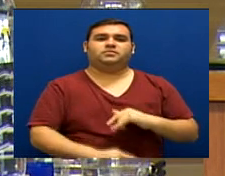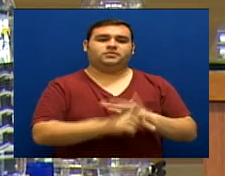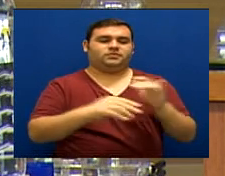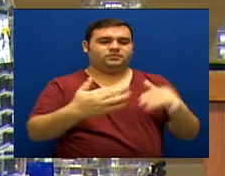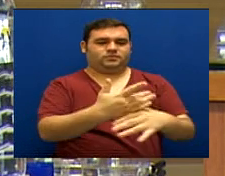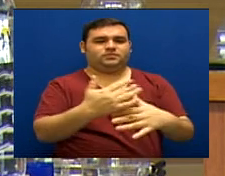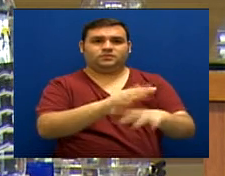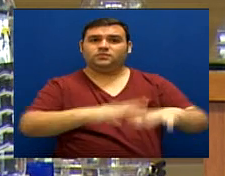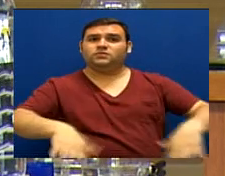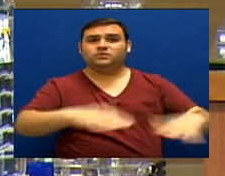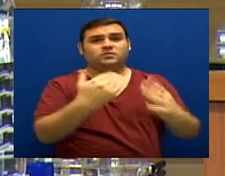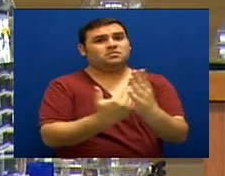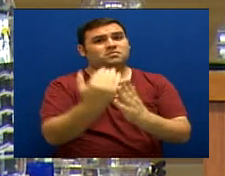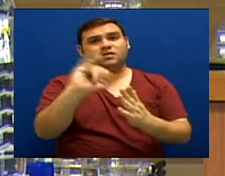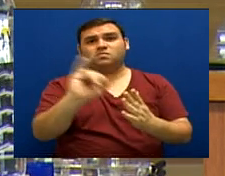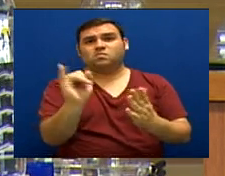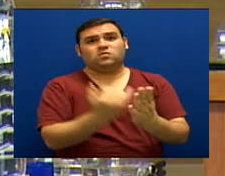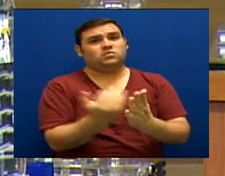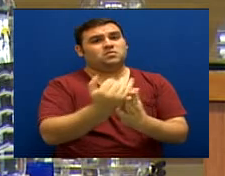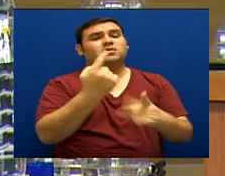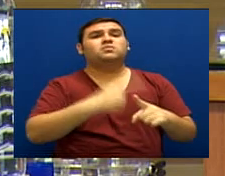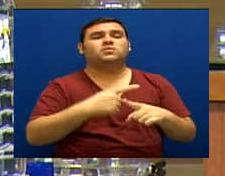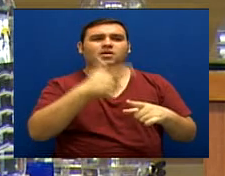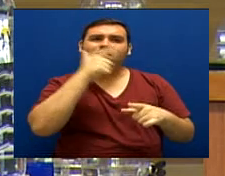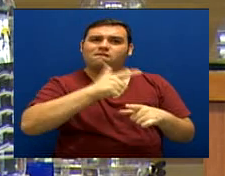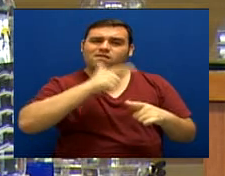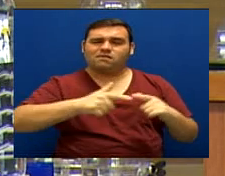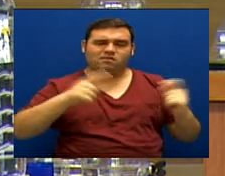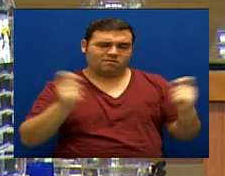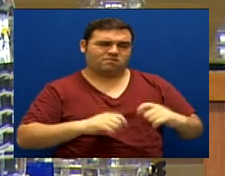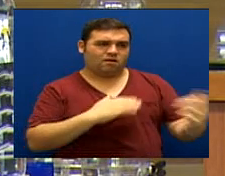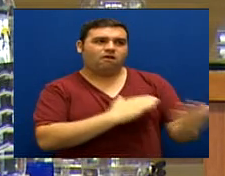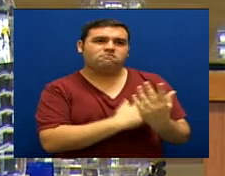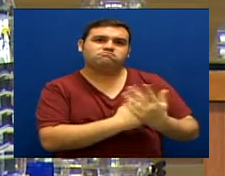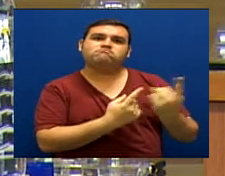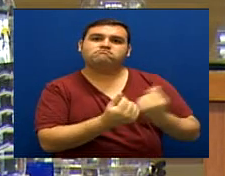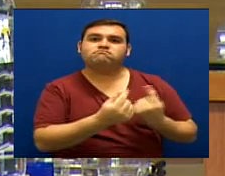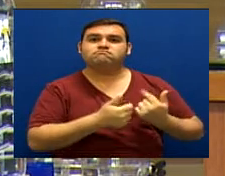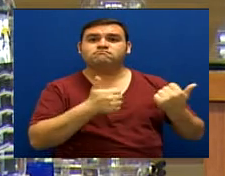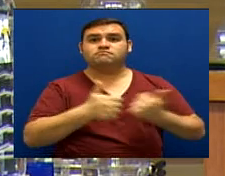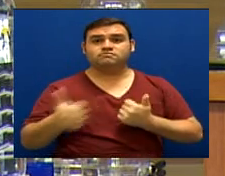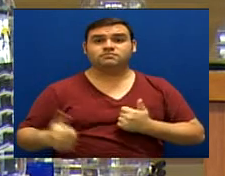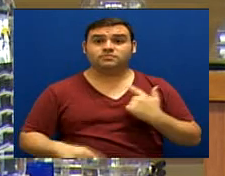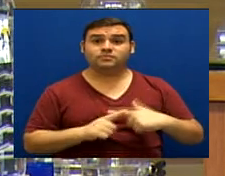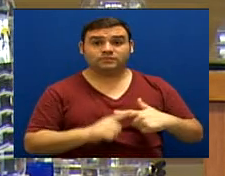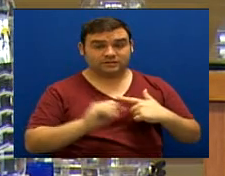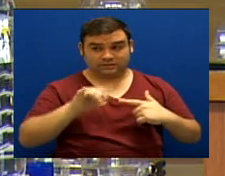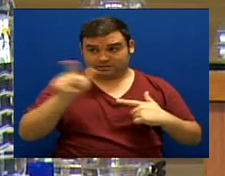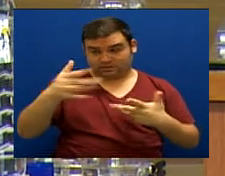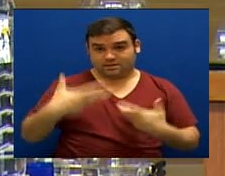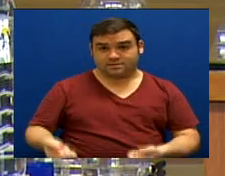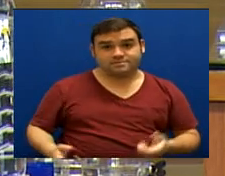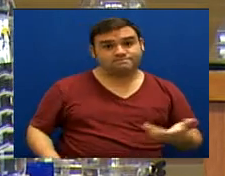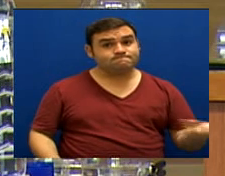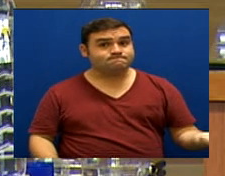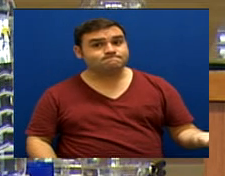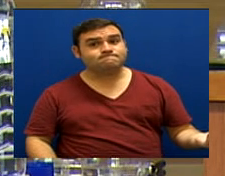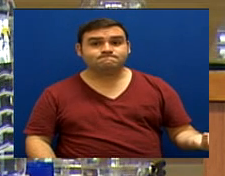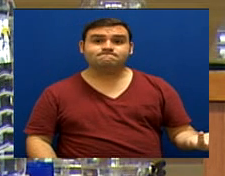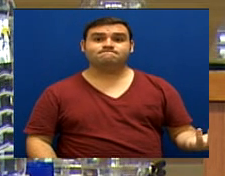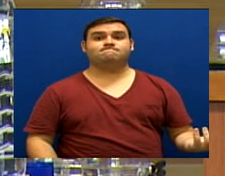municípios é um aumento de imposto até poder garantir essas essas questões é um se for aprovado lá é uma situação